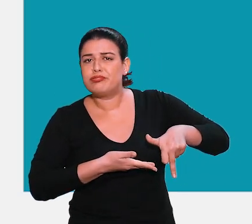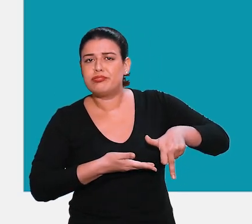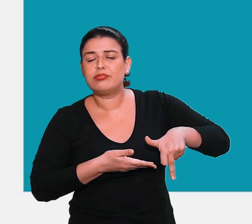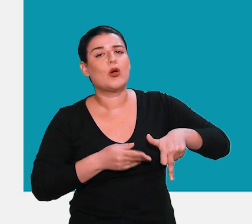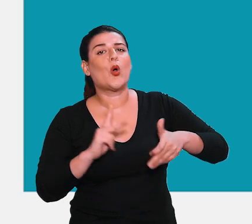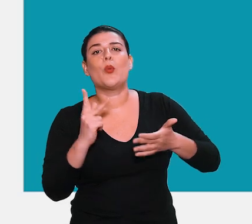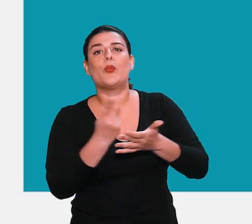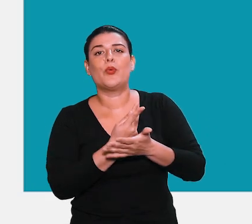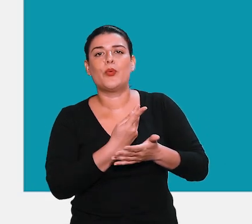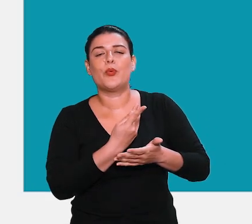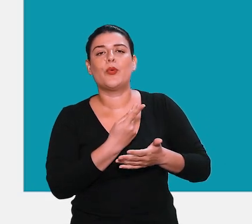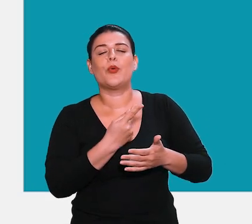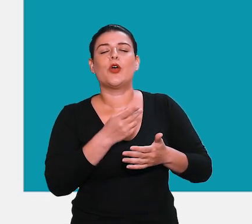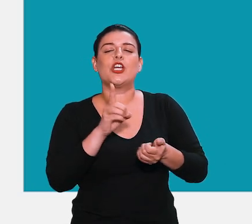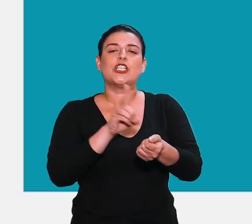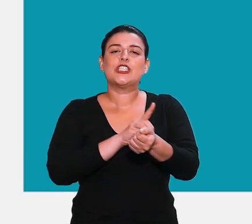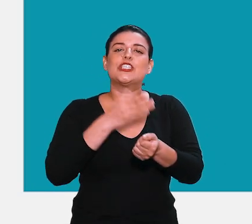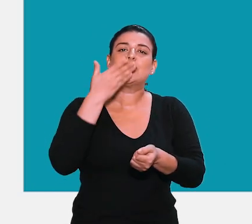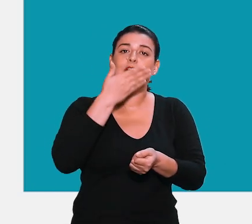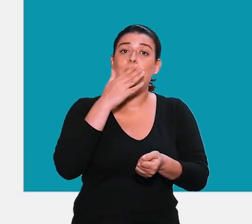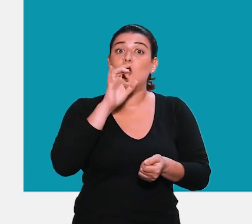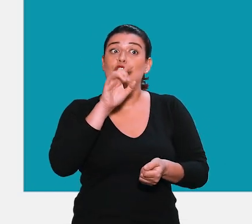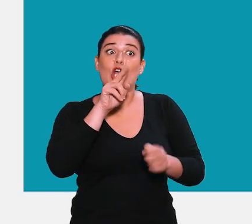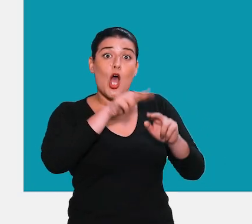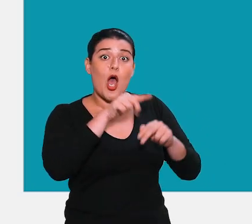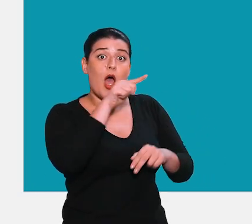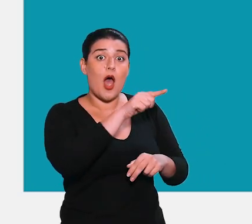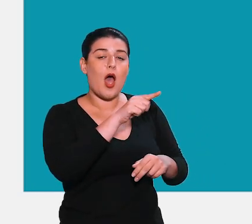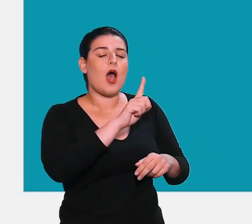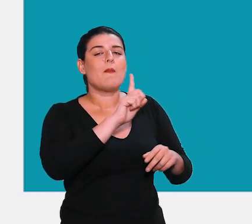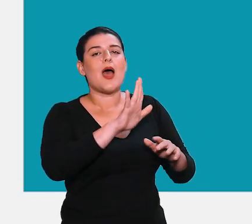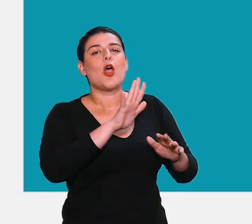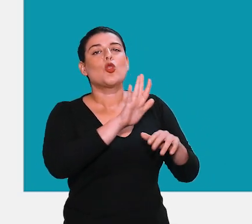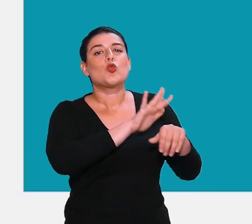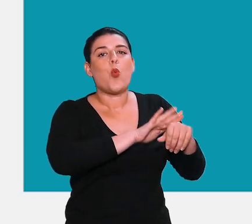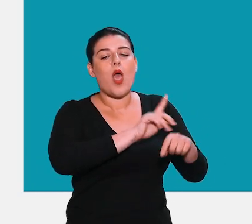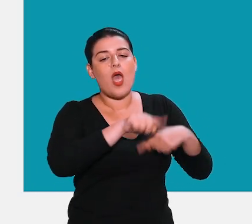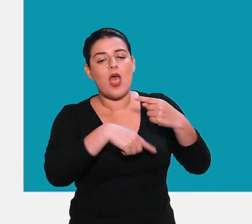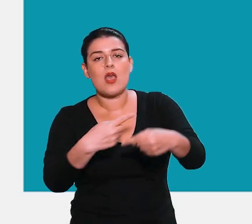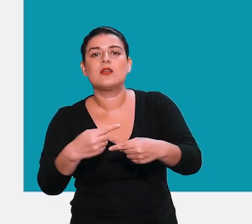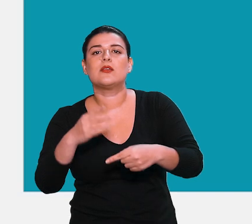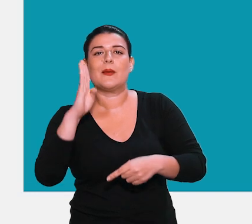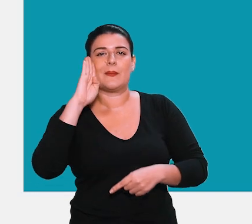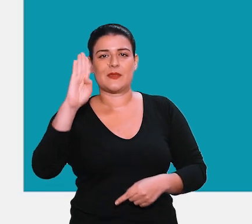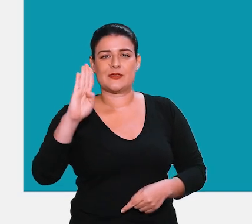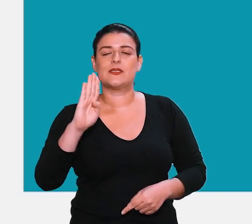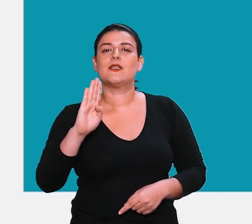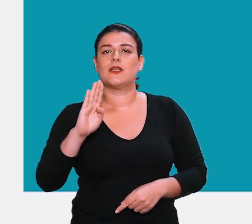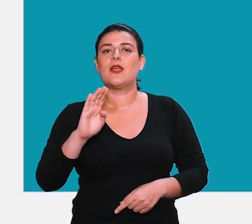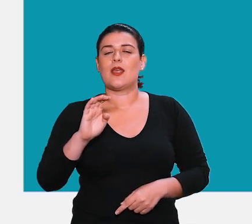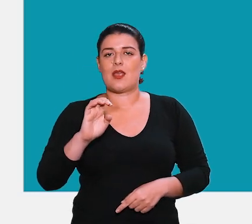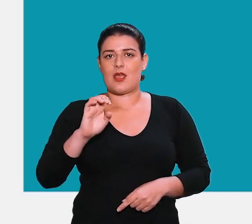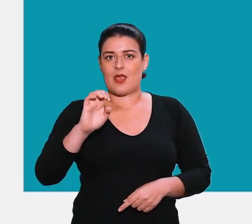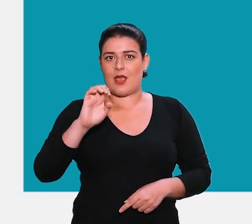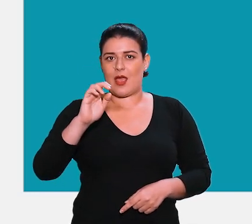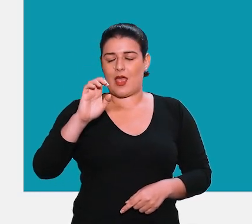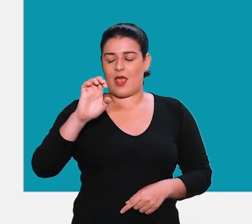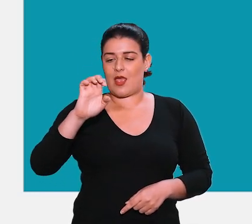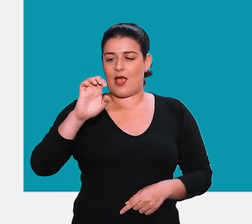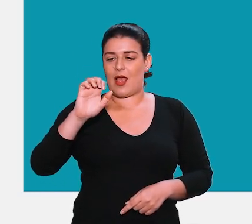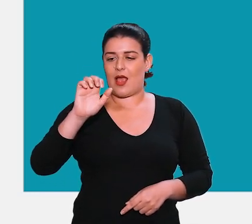decorrência de complicações da diabetes, mas não da diabetes em si, mas das complicações, em especial da doença arterial obstrutiva